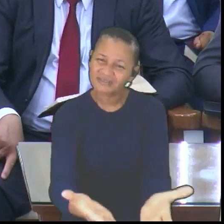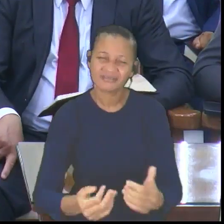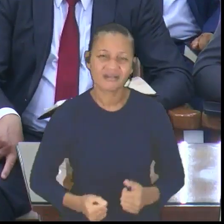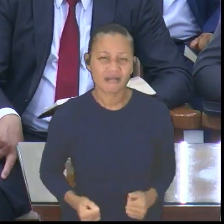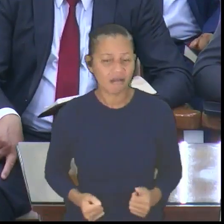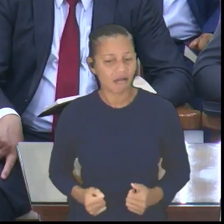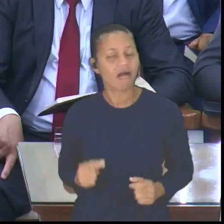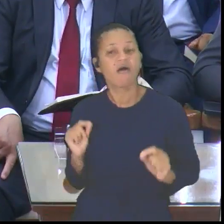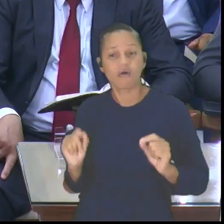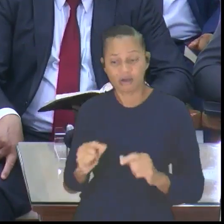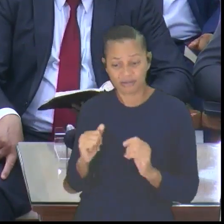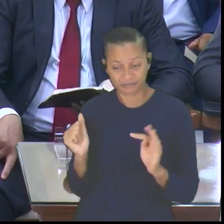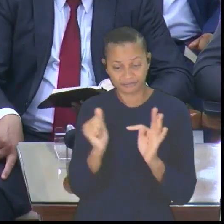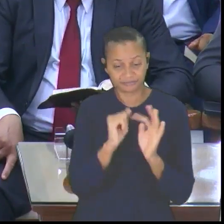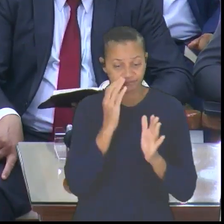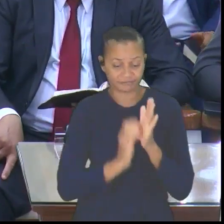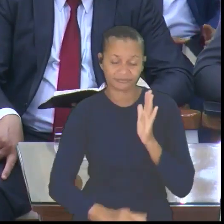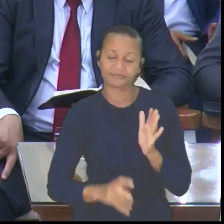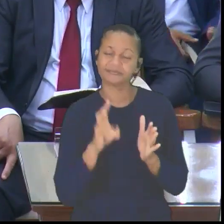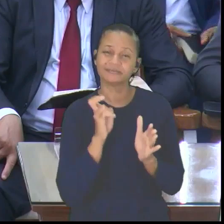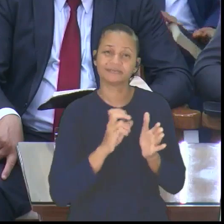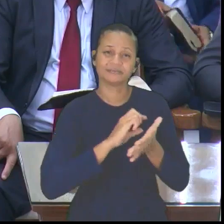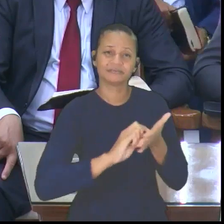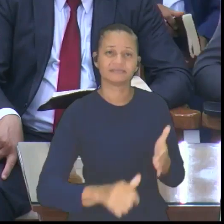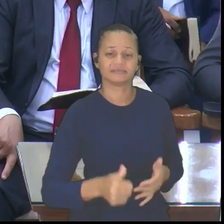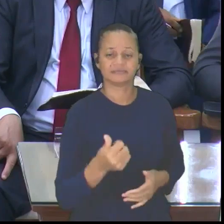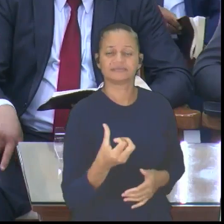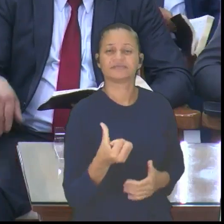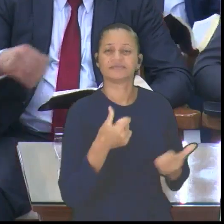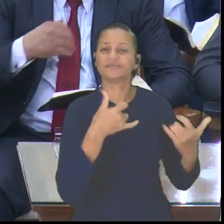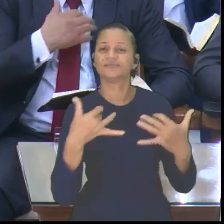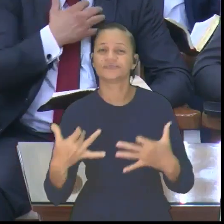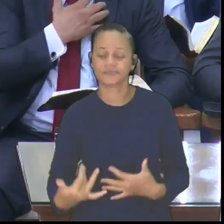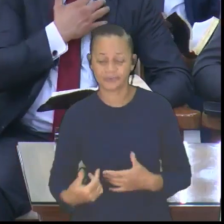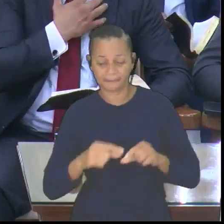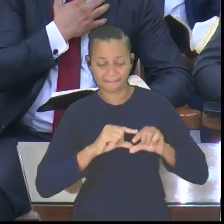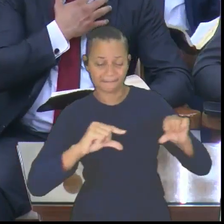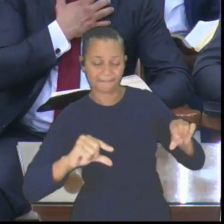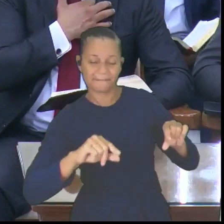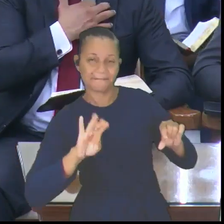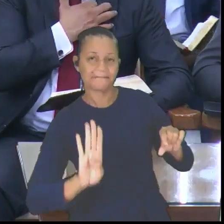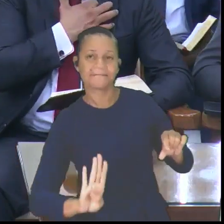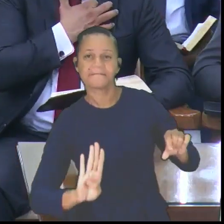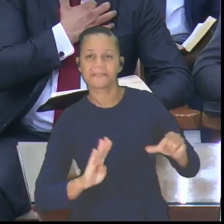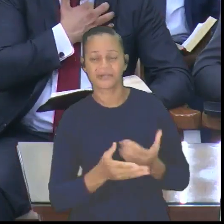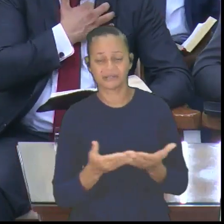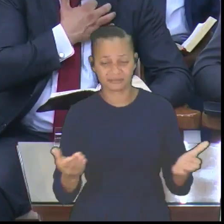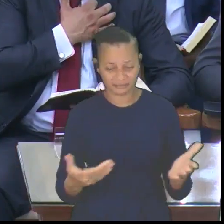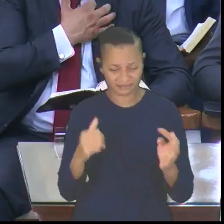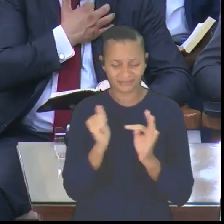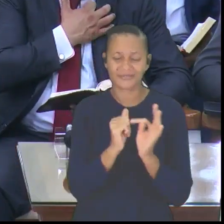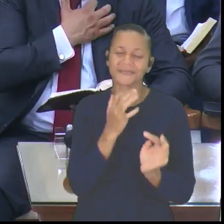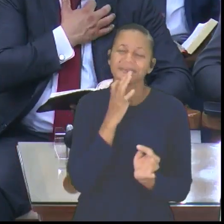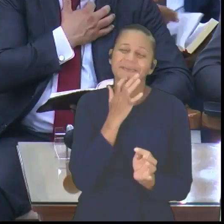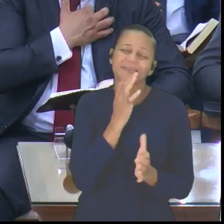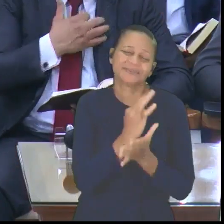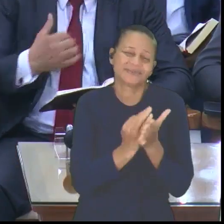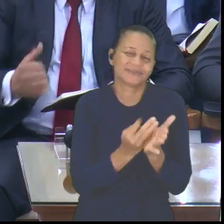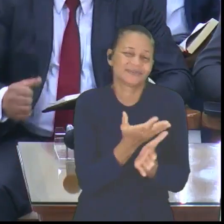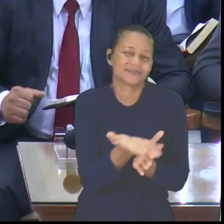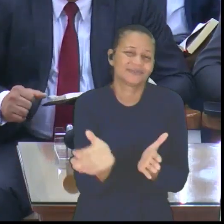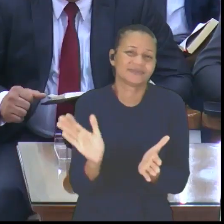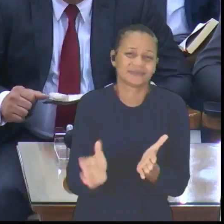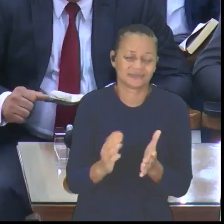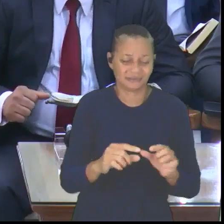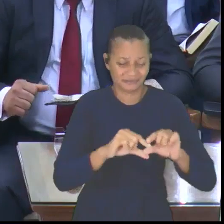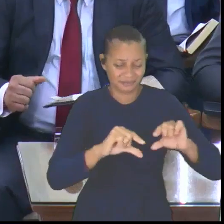E olha o que diz Tiago capítulo 5, versículo 16, a parte B de Tiago, é um texto conhecido, mas